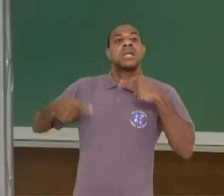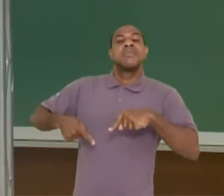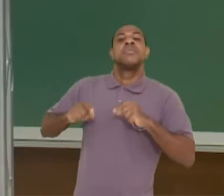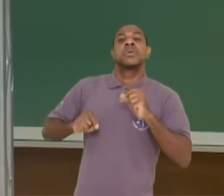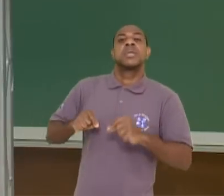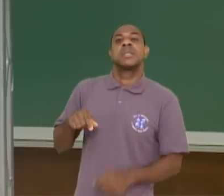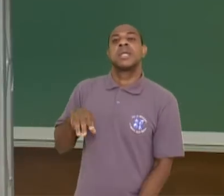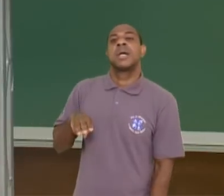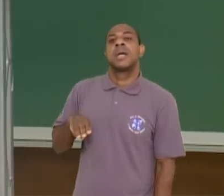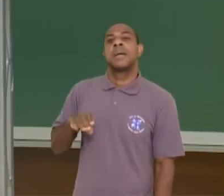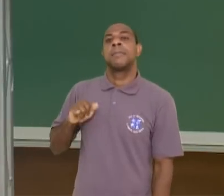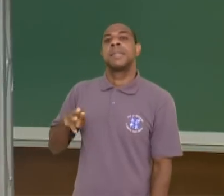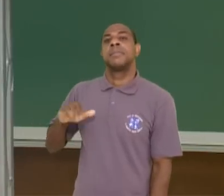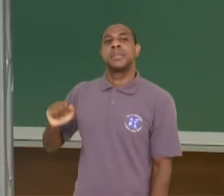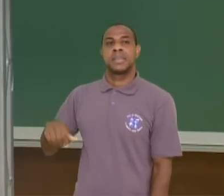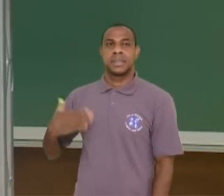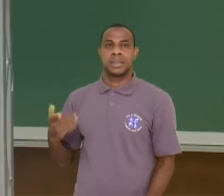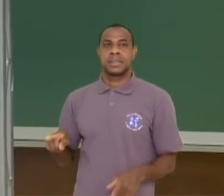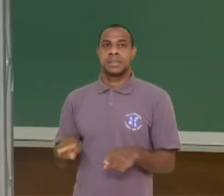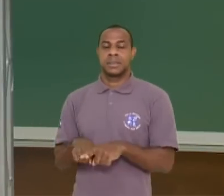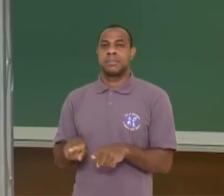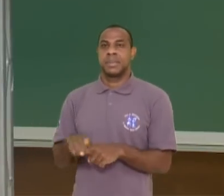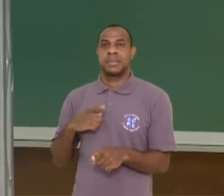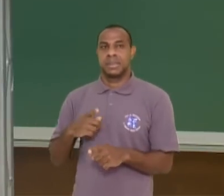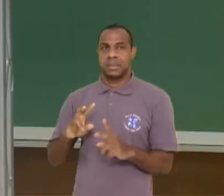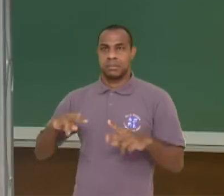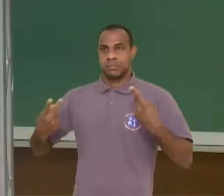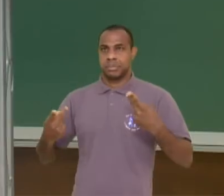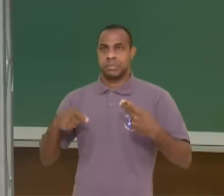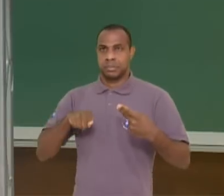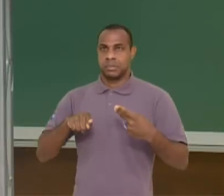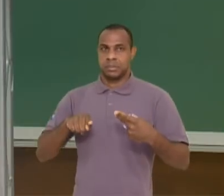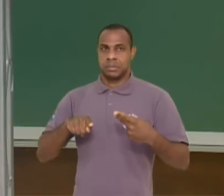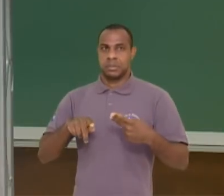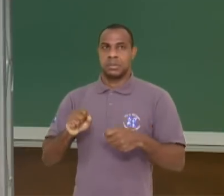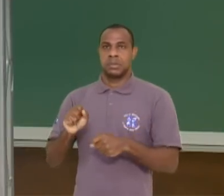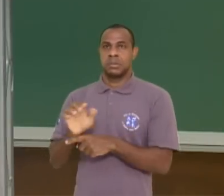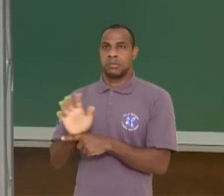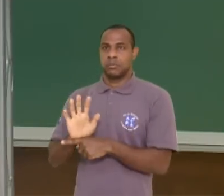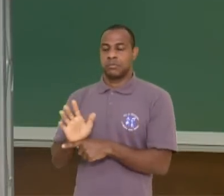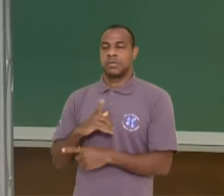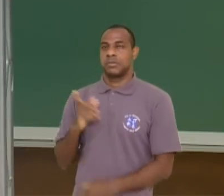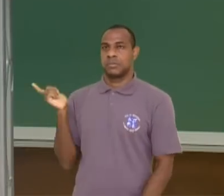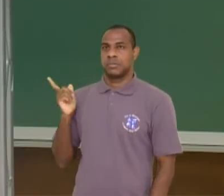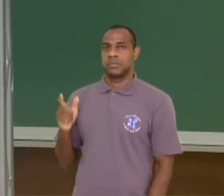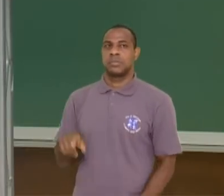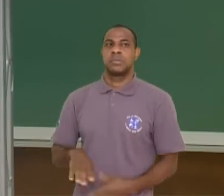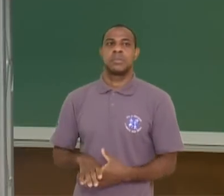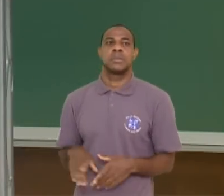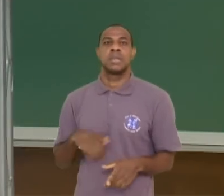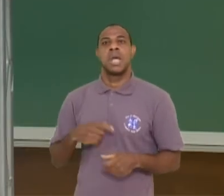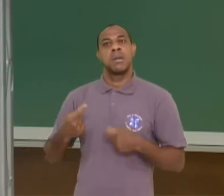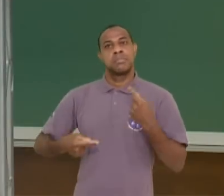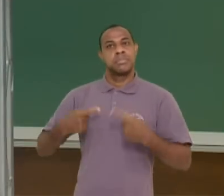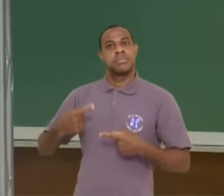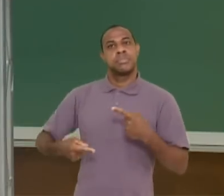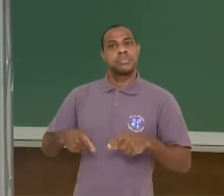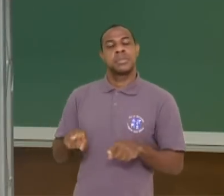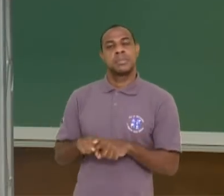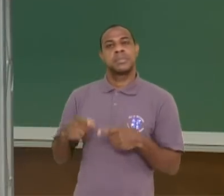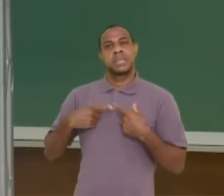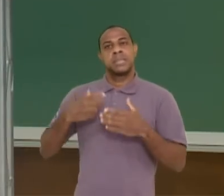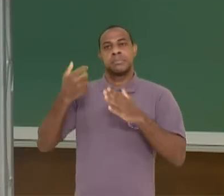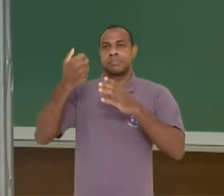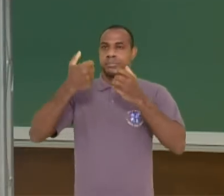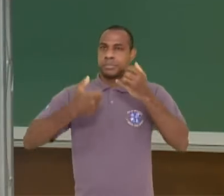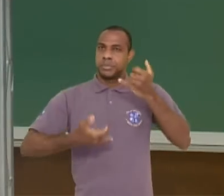em casa. Então no último vídeo ali vocês podem também realizar essa atividade. Então o vídeo também é instrutivo, né? Então você assiste o vídeo, tem as